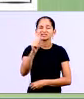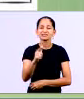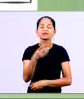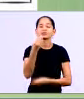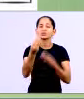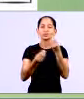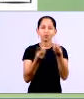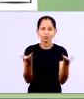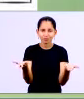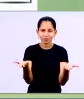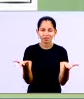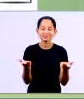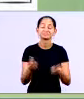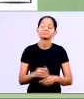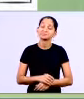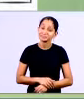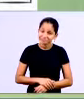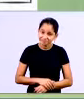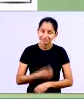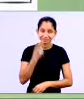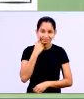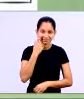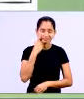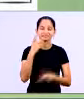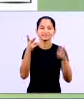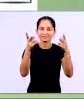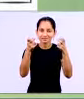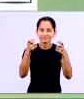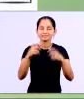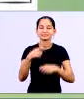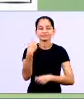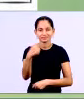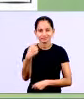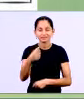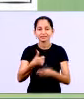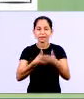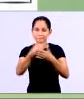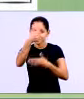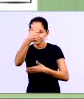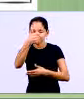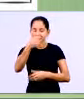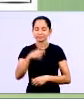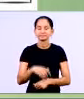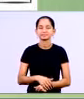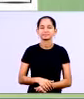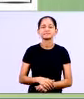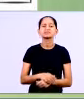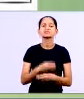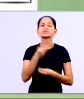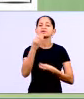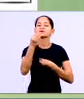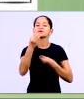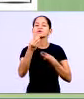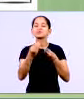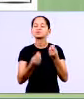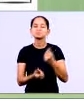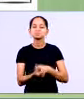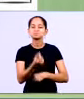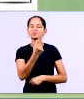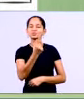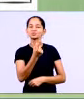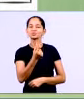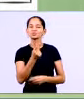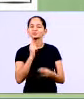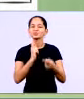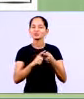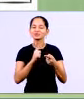Tayane? Vamos observar aqui. Nossa, que coisa, tô besta. Por que, professora